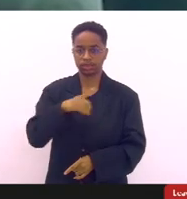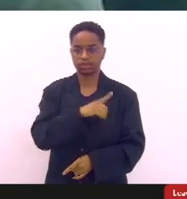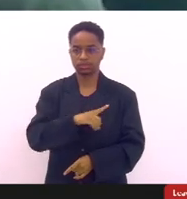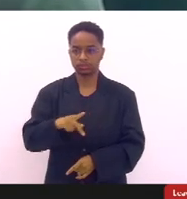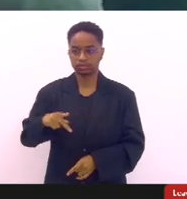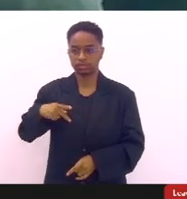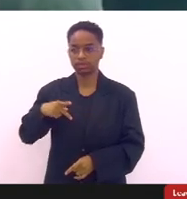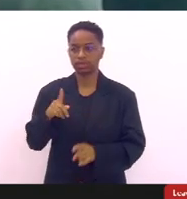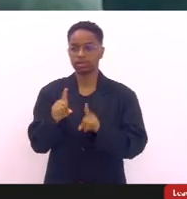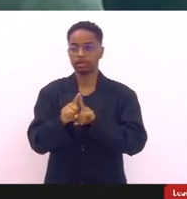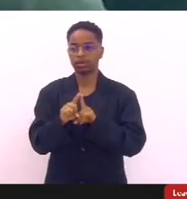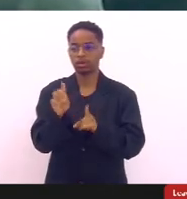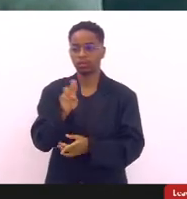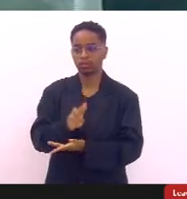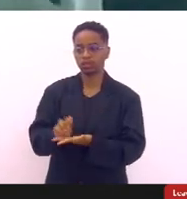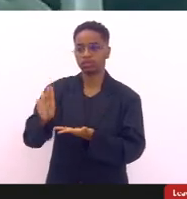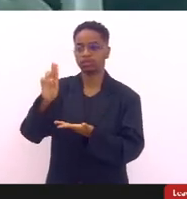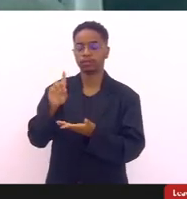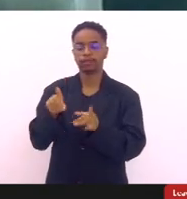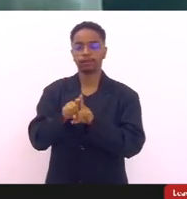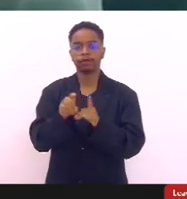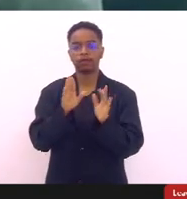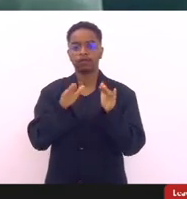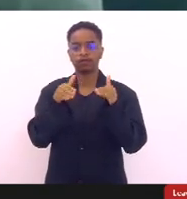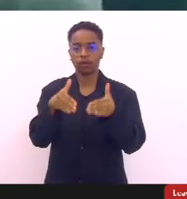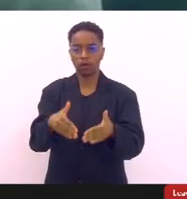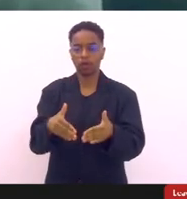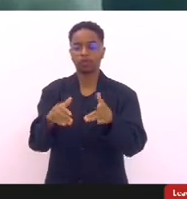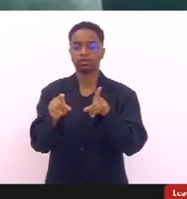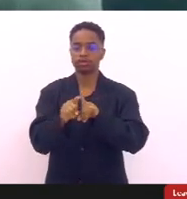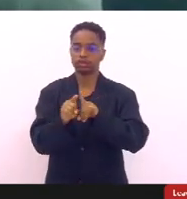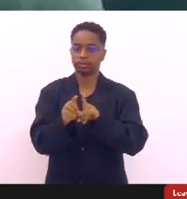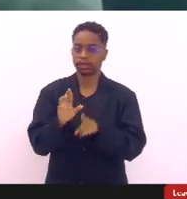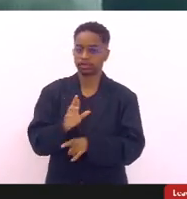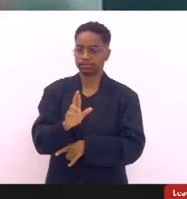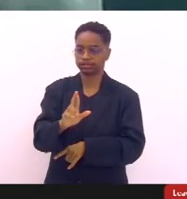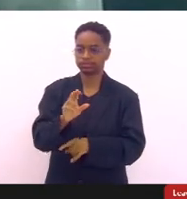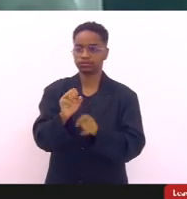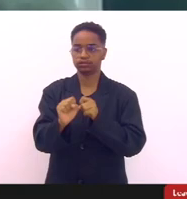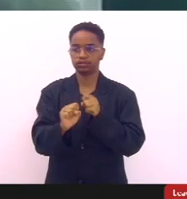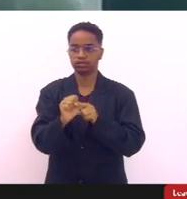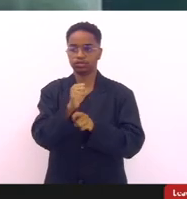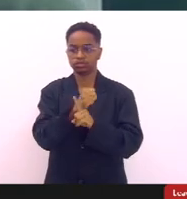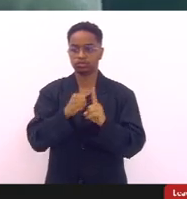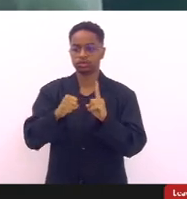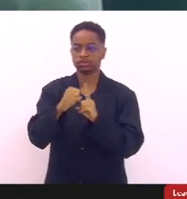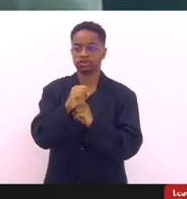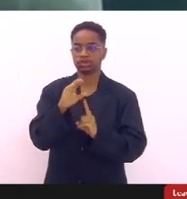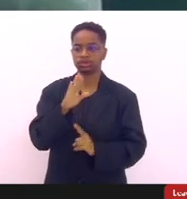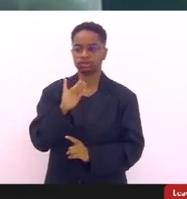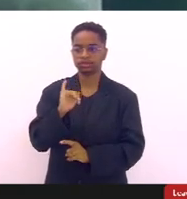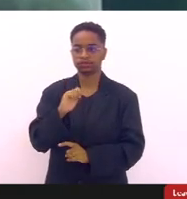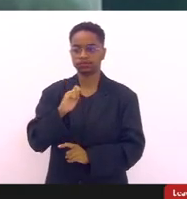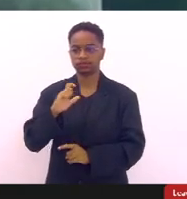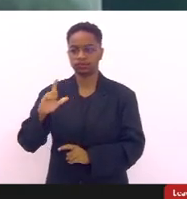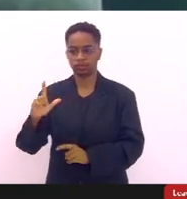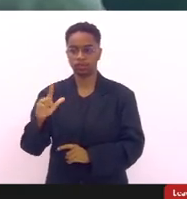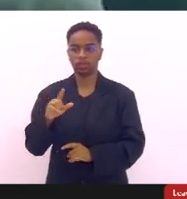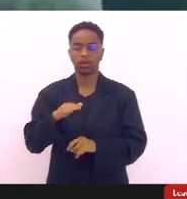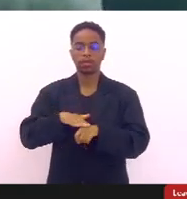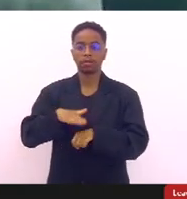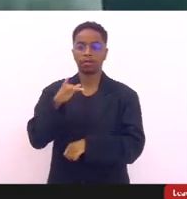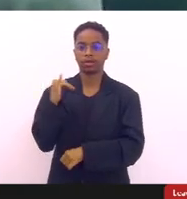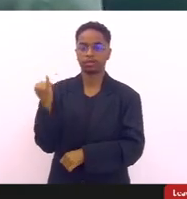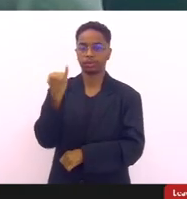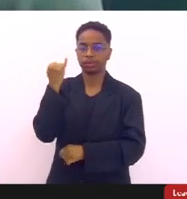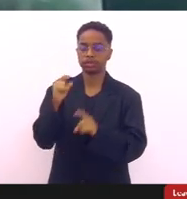as universidades, o Fórum TB, que representa talvez a sociedade civil. A gente está falando aqui a representação da sociedade civil mais importante.